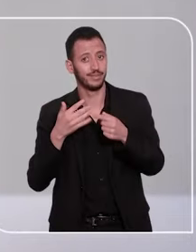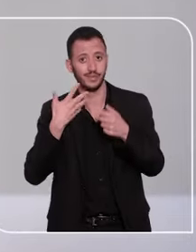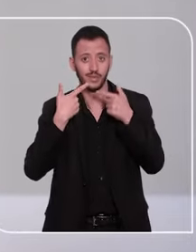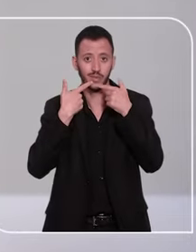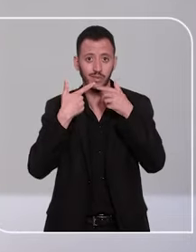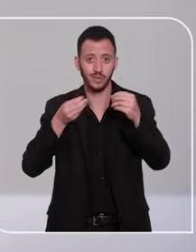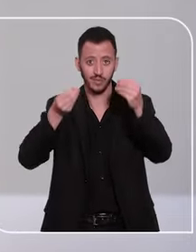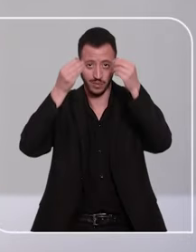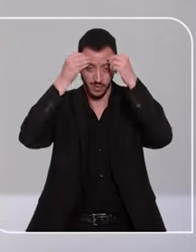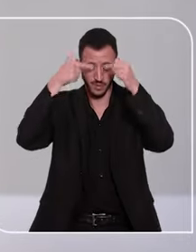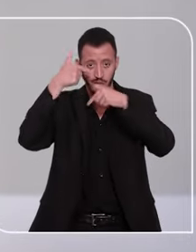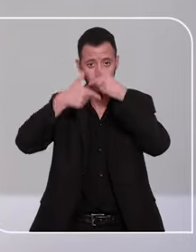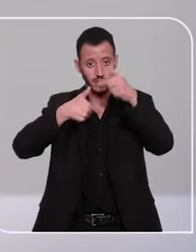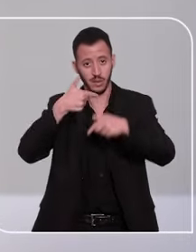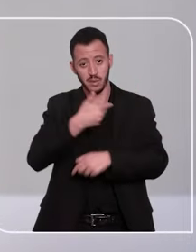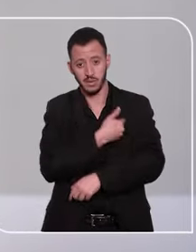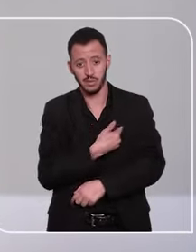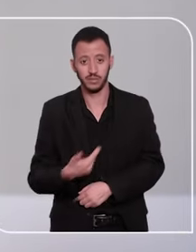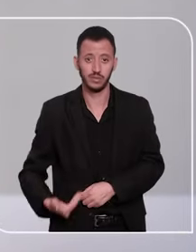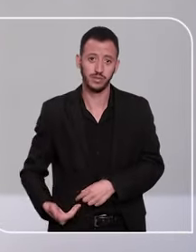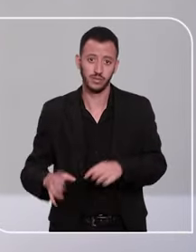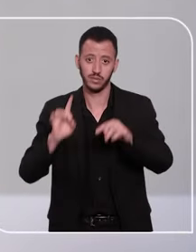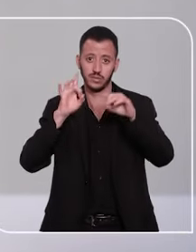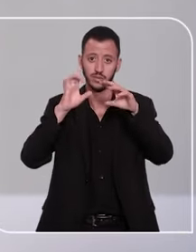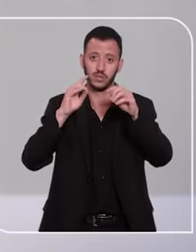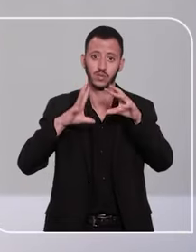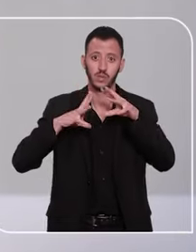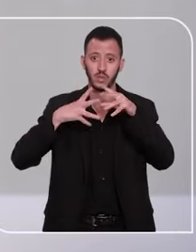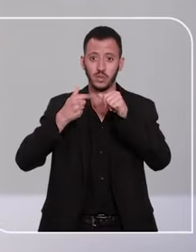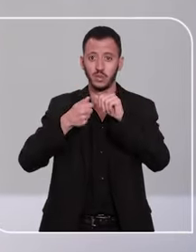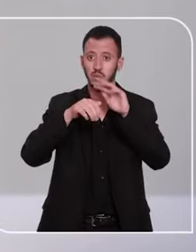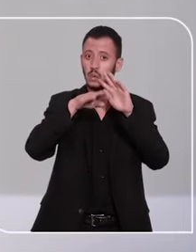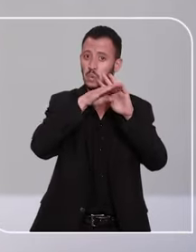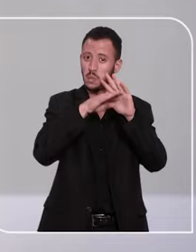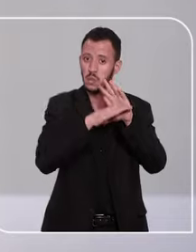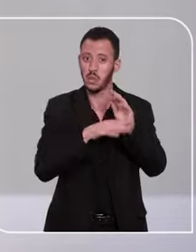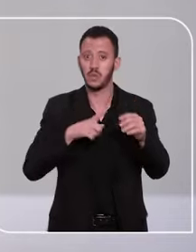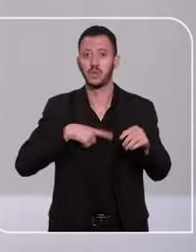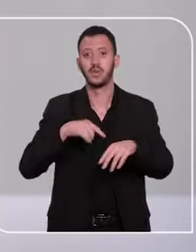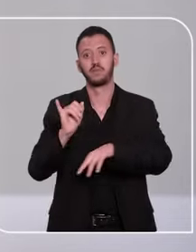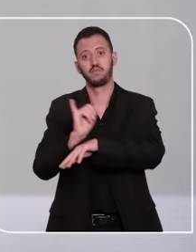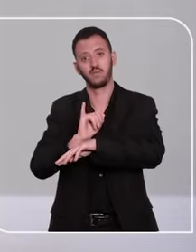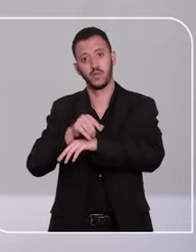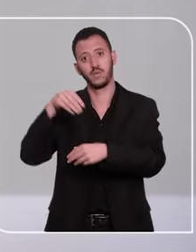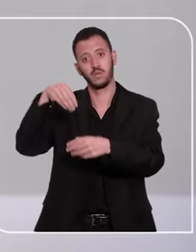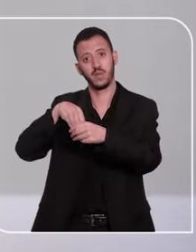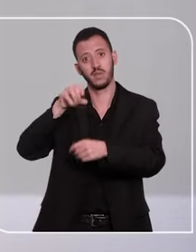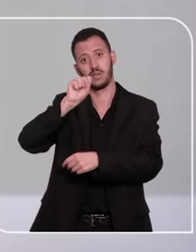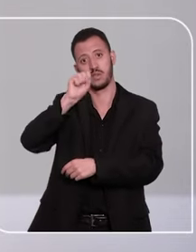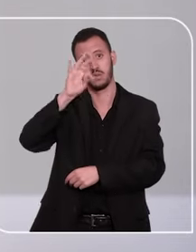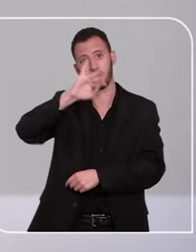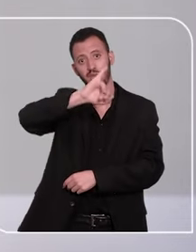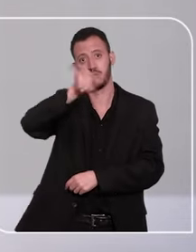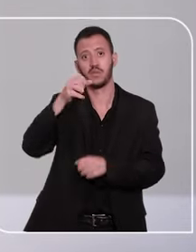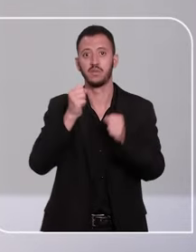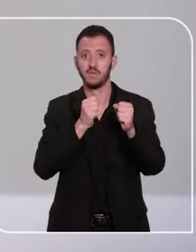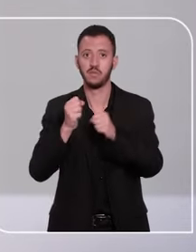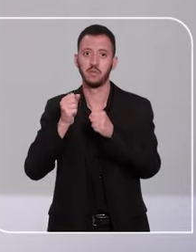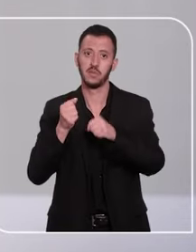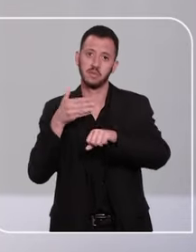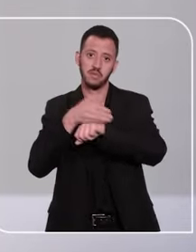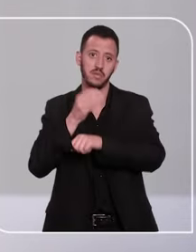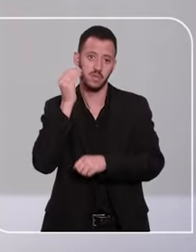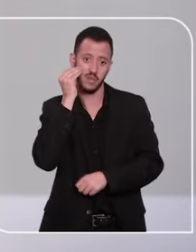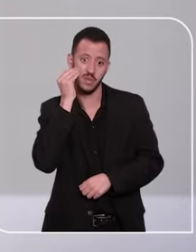simplificação de linguagem no serviço público inclusive todo esse conteúdo fica disponível no YouTube do STJ para